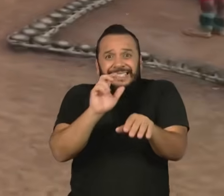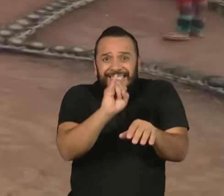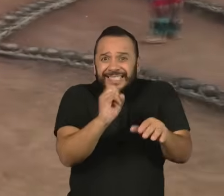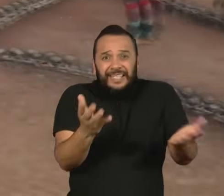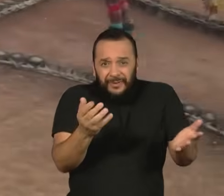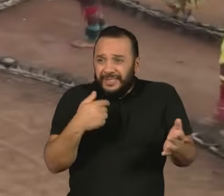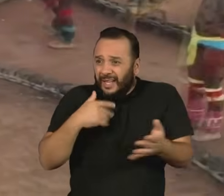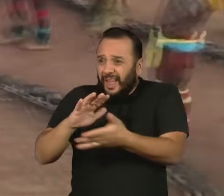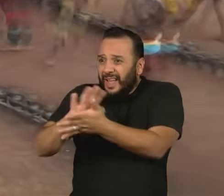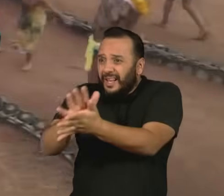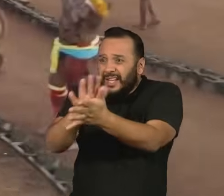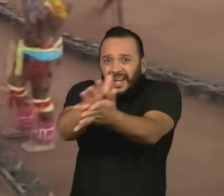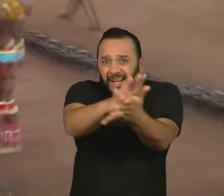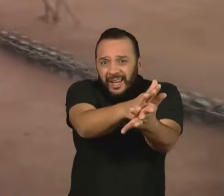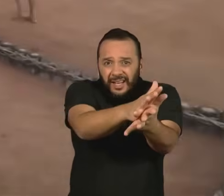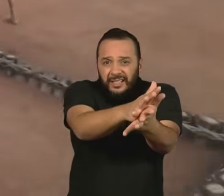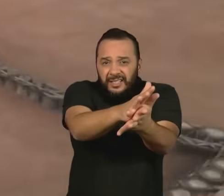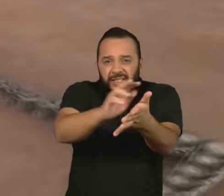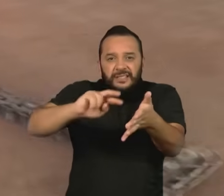mesmo.